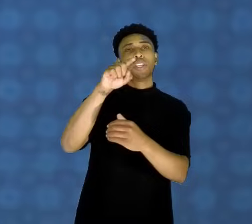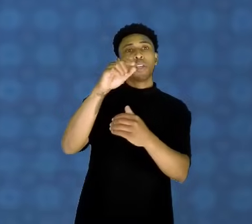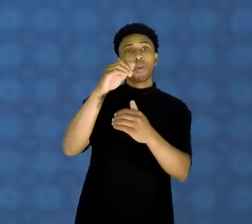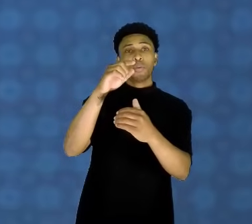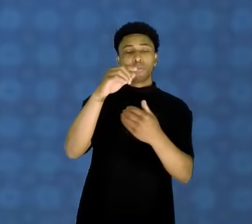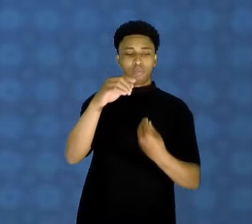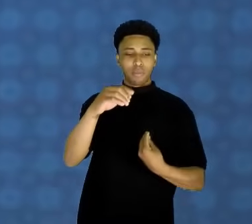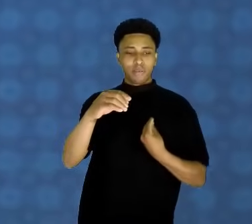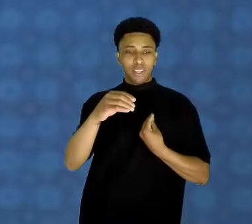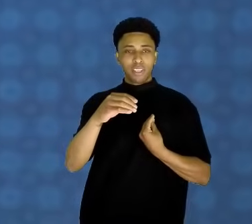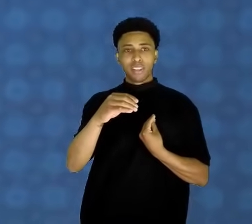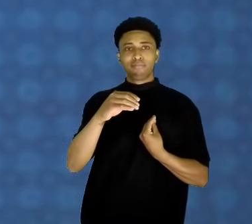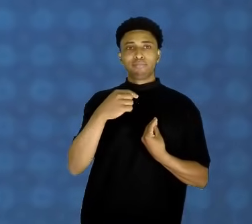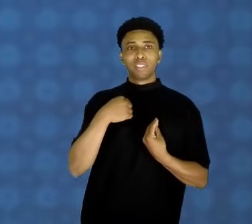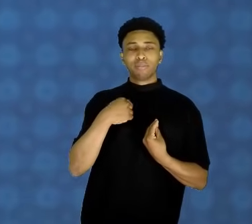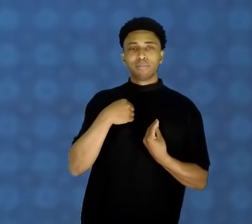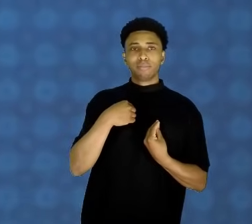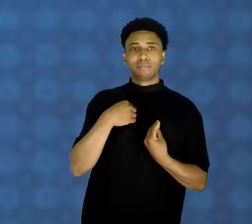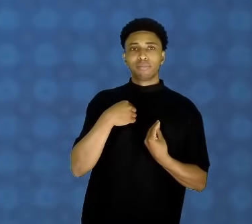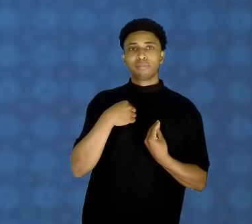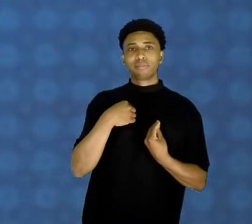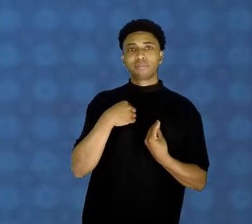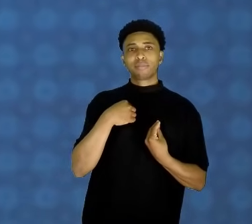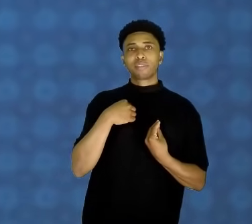Oh, aleluia.